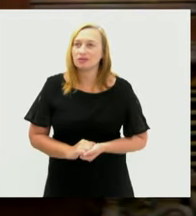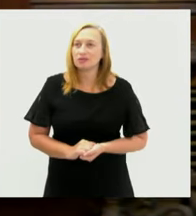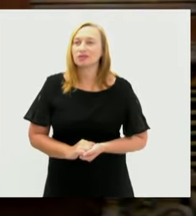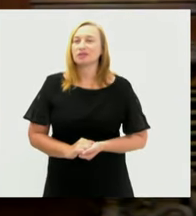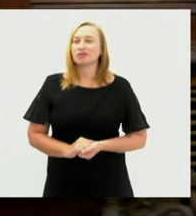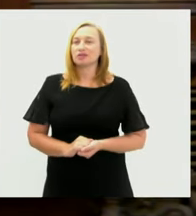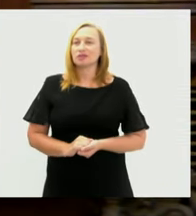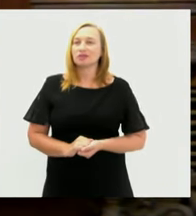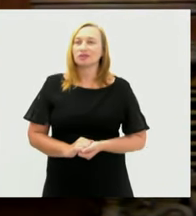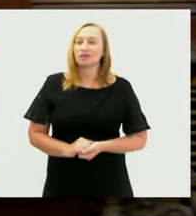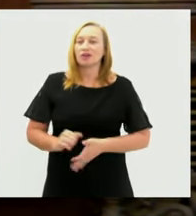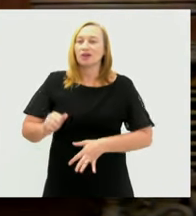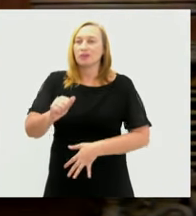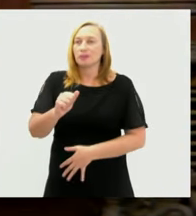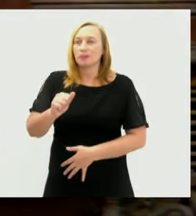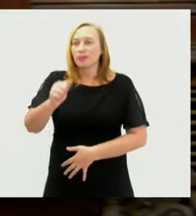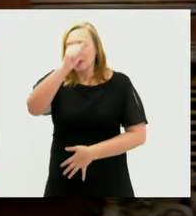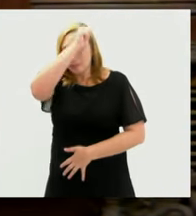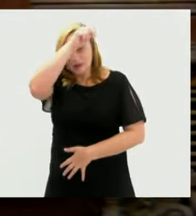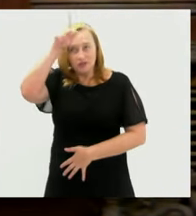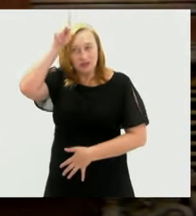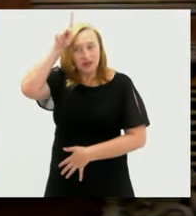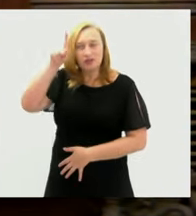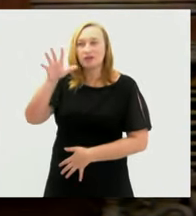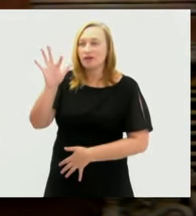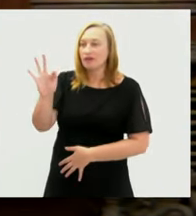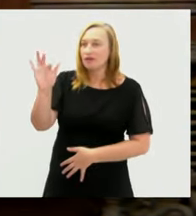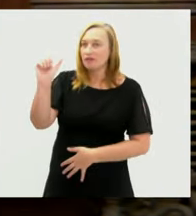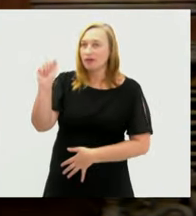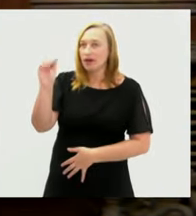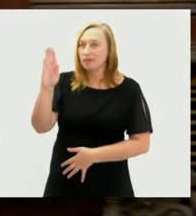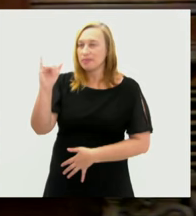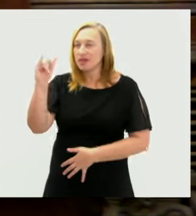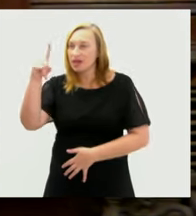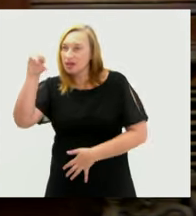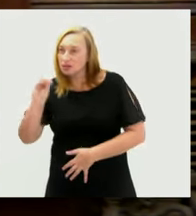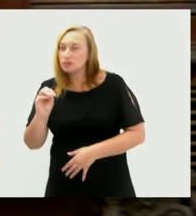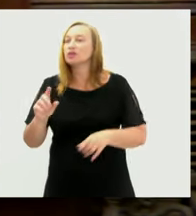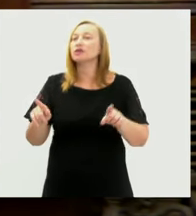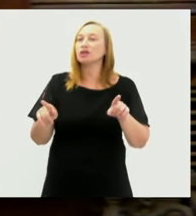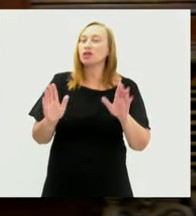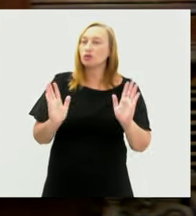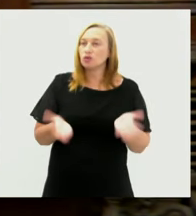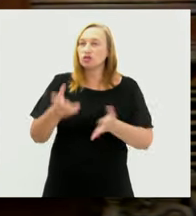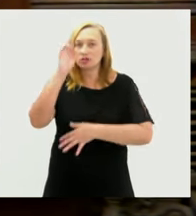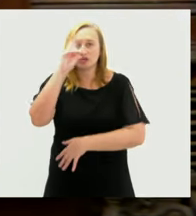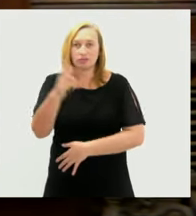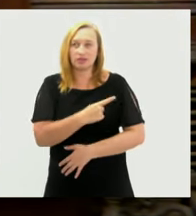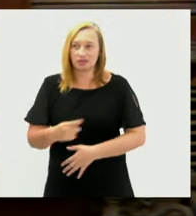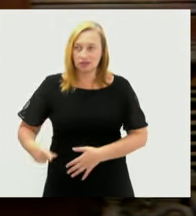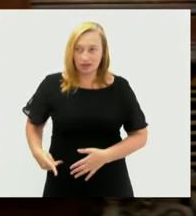atual prefeito Fabiano Horta. E o GAECO, em operação hoje, presidente,